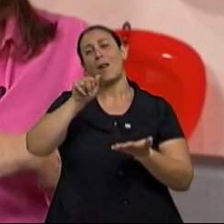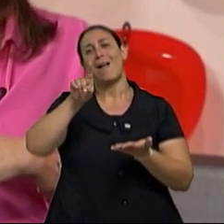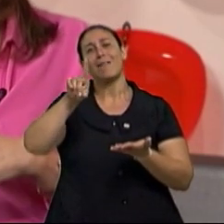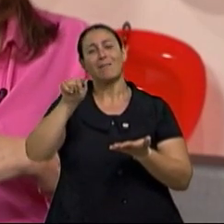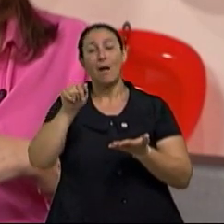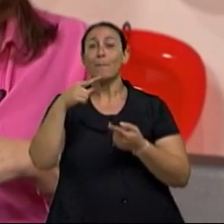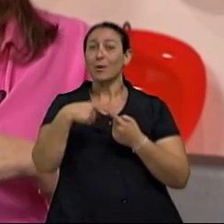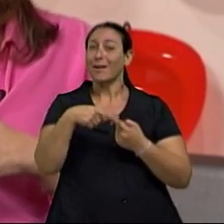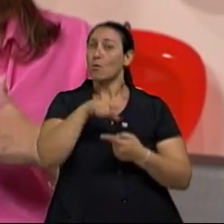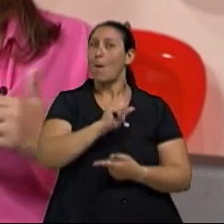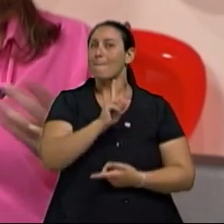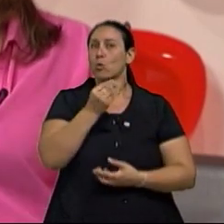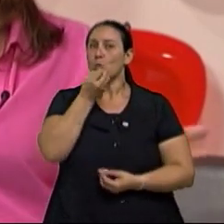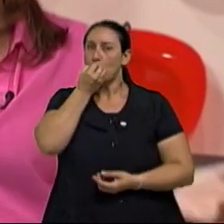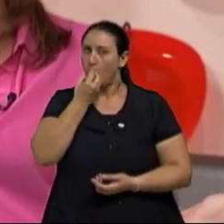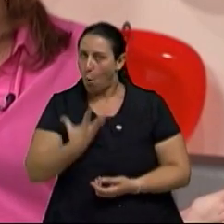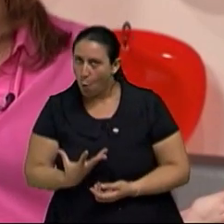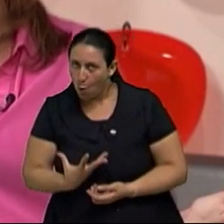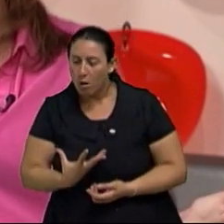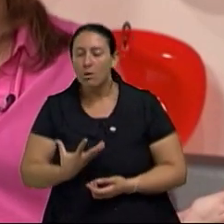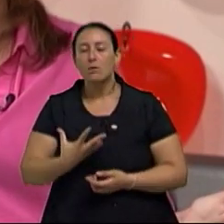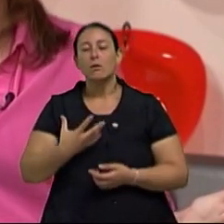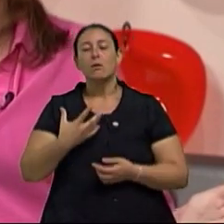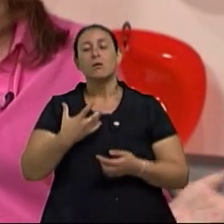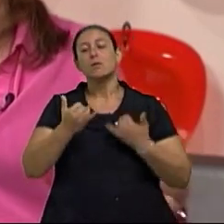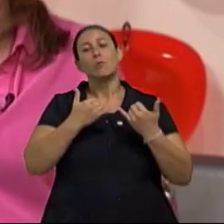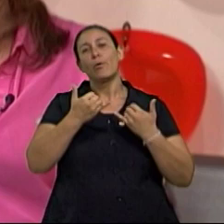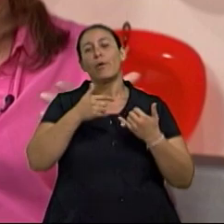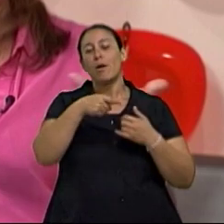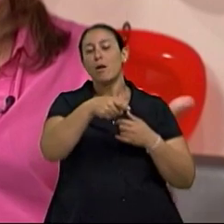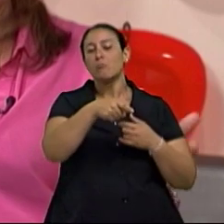não tão benéfica. Quantas gorduras